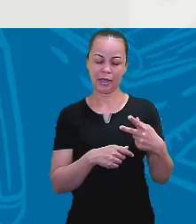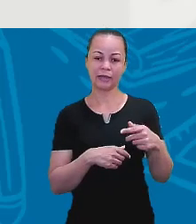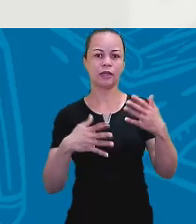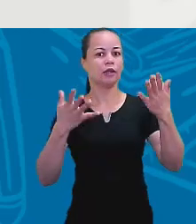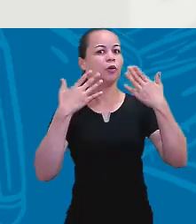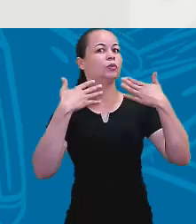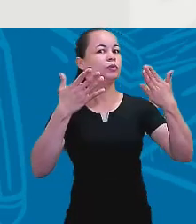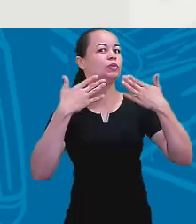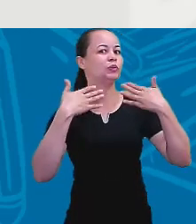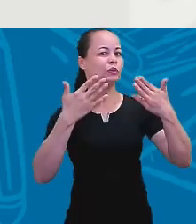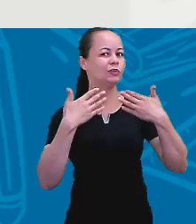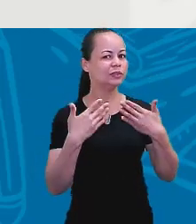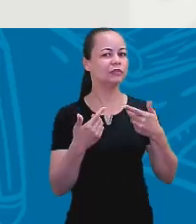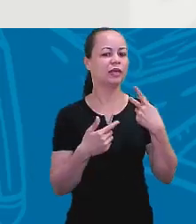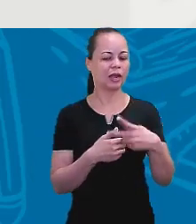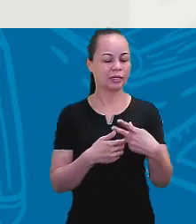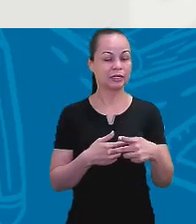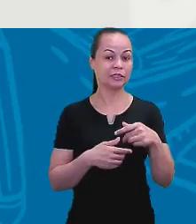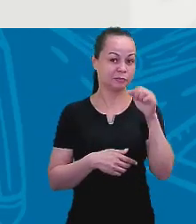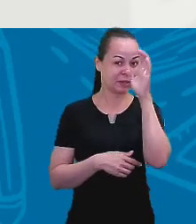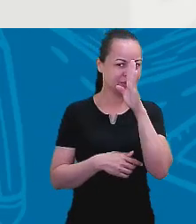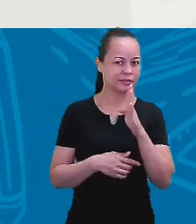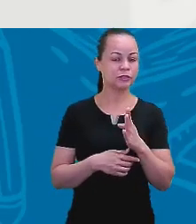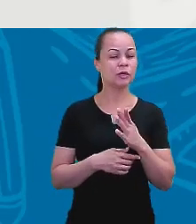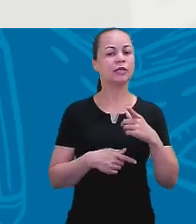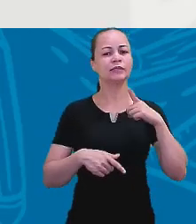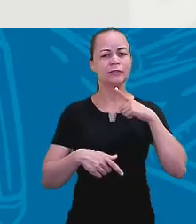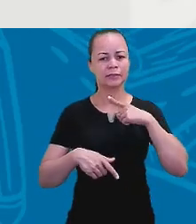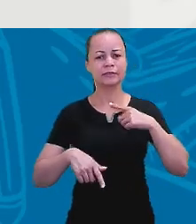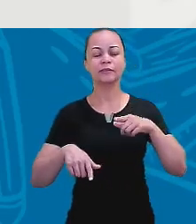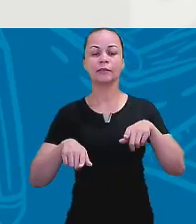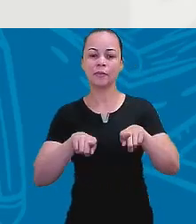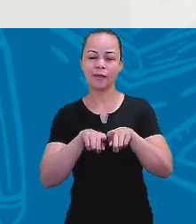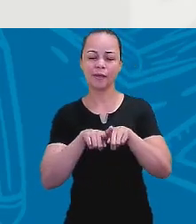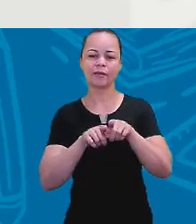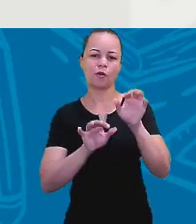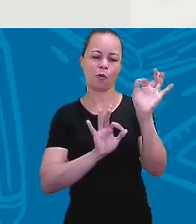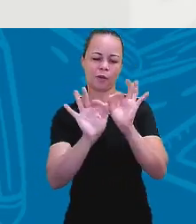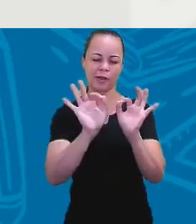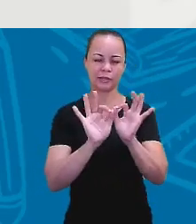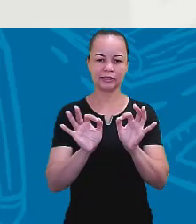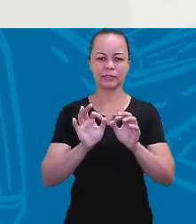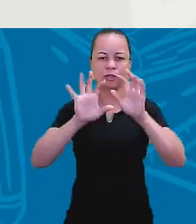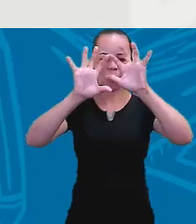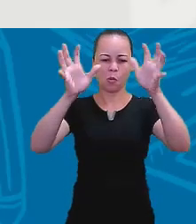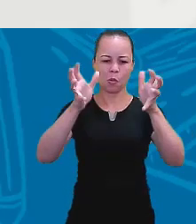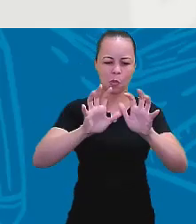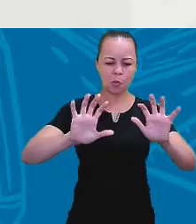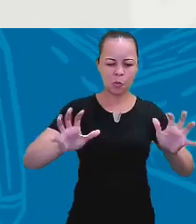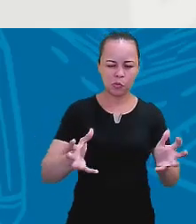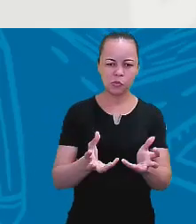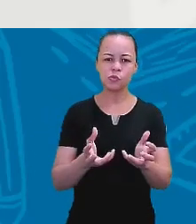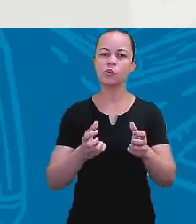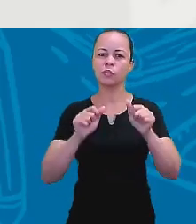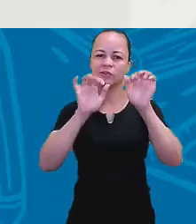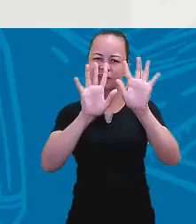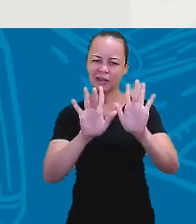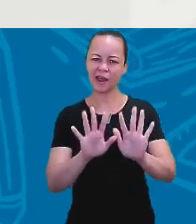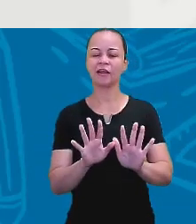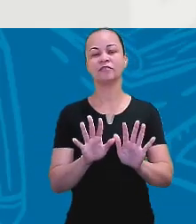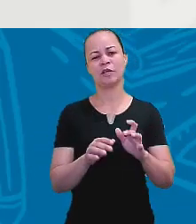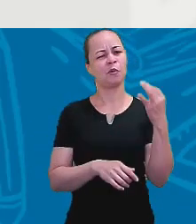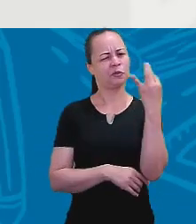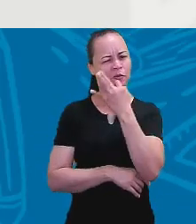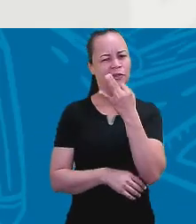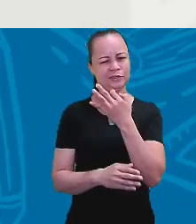né, gente? Como aqui no Brasil, a gente também decora as coisas com o boneco de neve, porque virou uma tradição e a gente ama também, né? Muito lindo o boneco